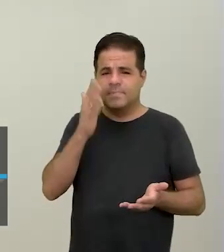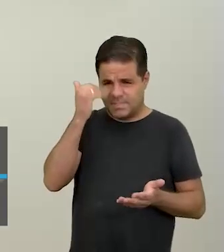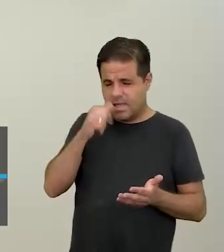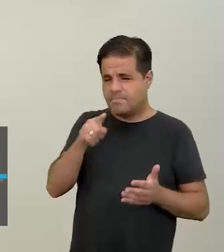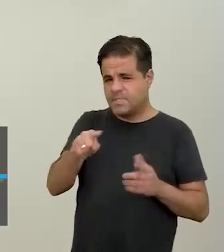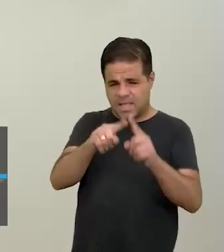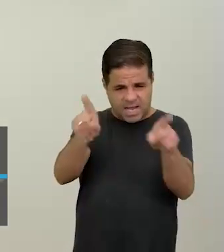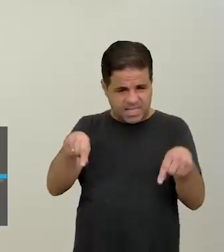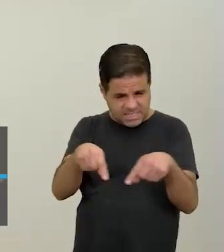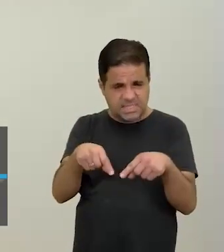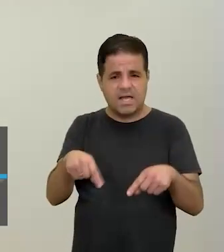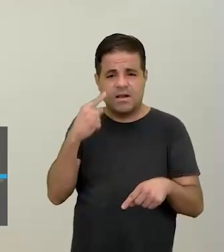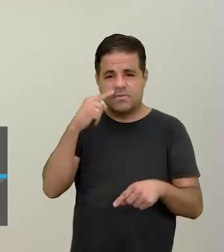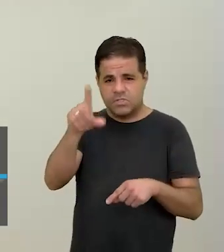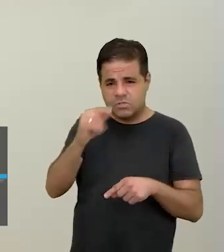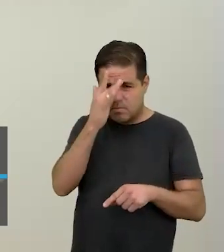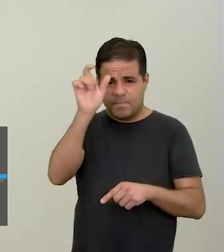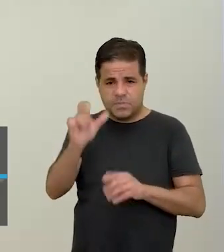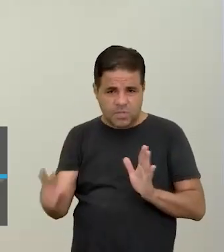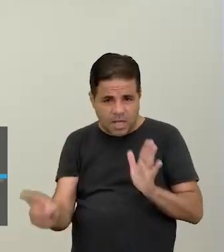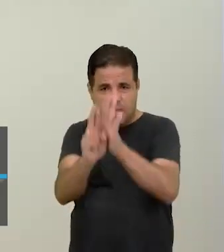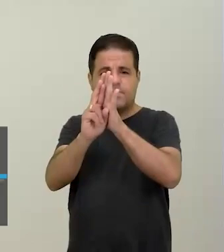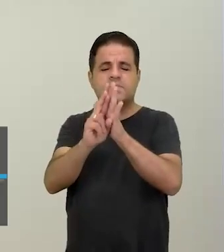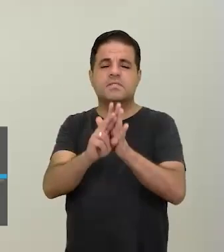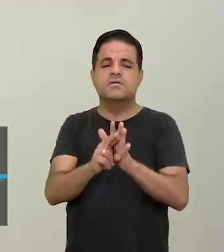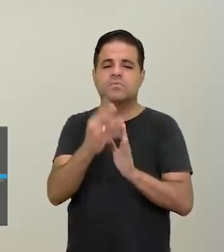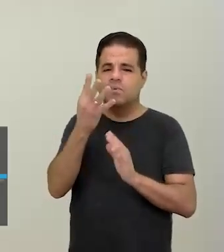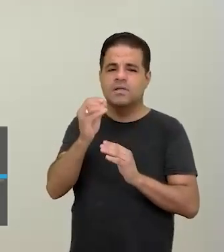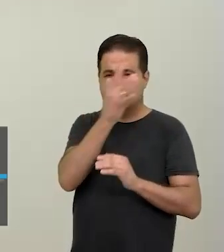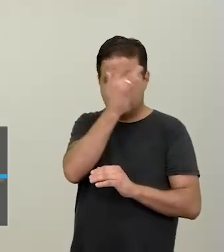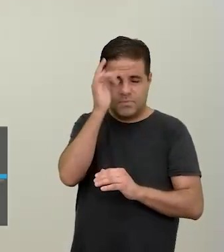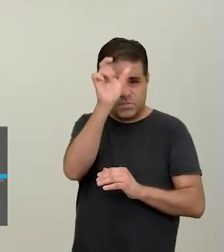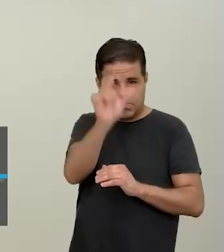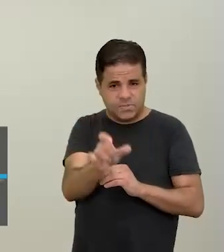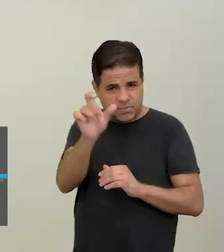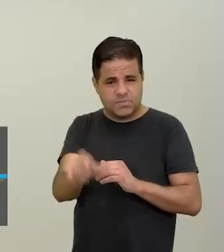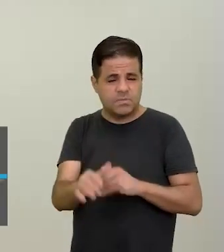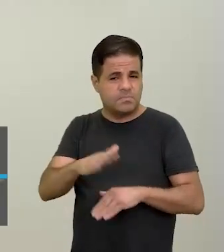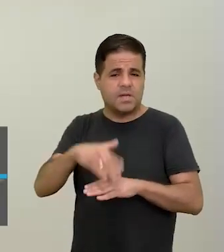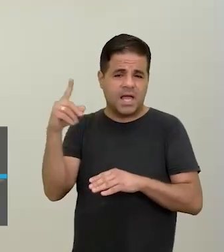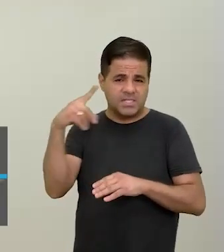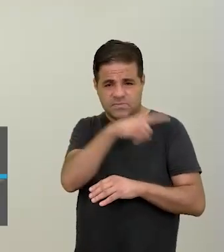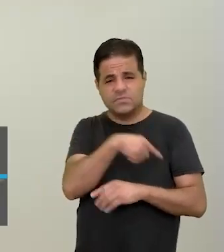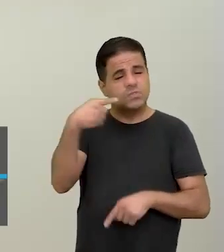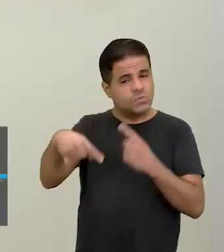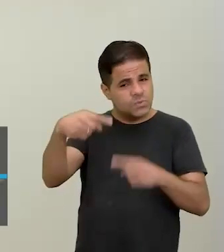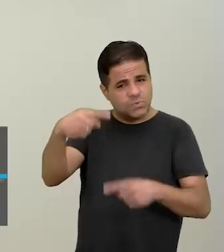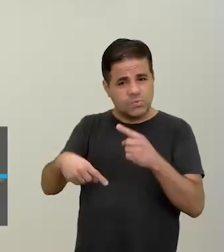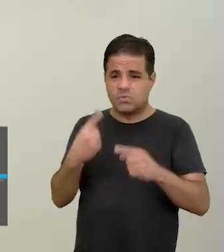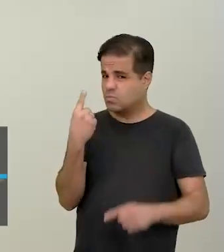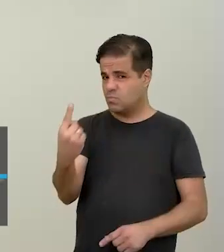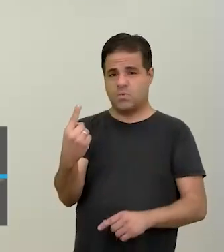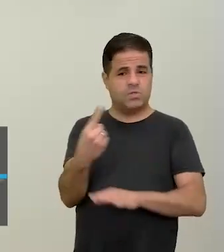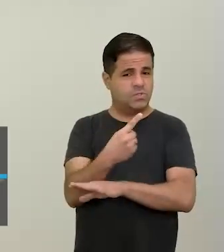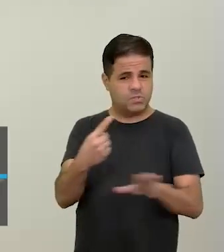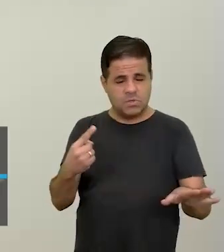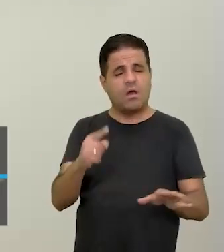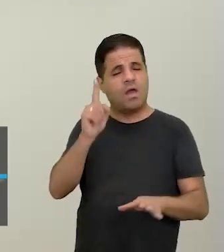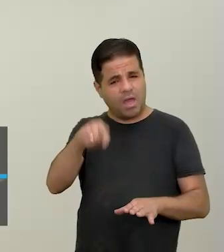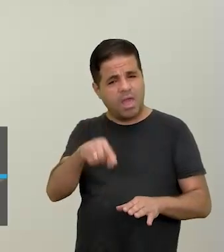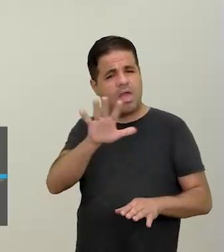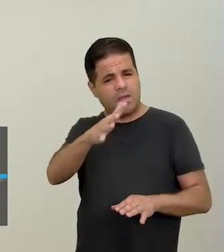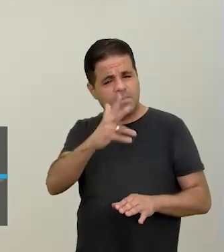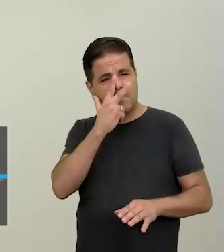está na sua sala e você escolhe um representante, porque 40 pessoas numa sala é muito mais difícil de discutir do que com uma só? É meio que